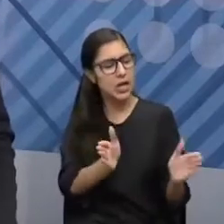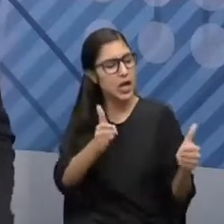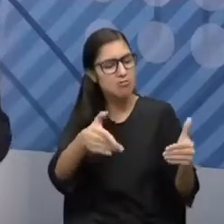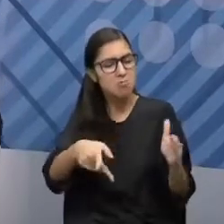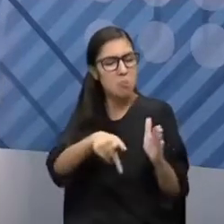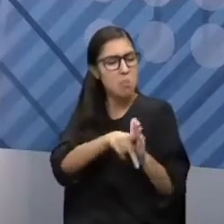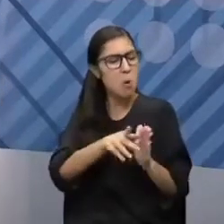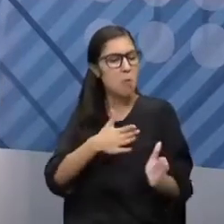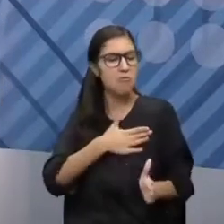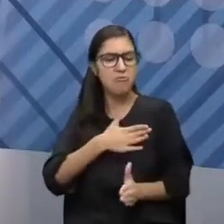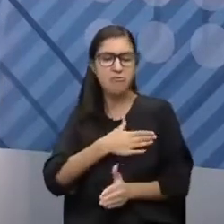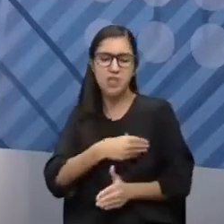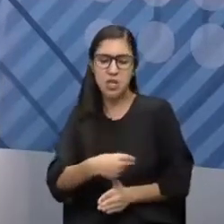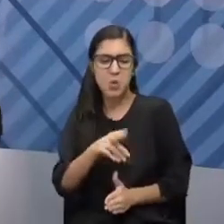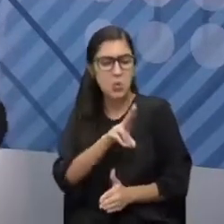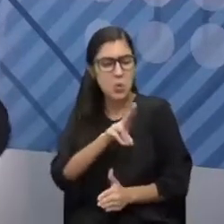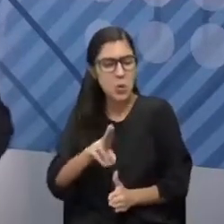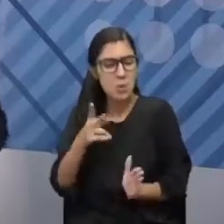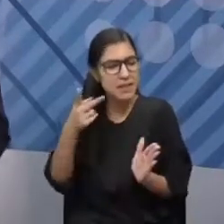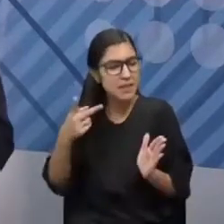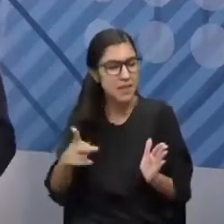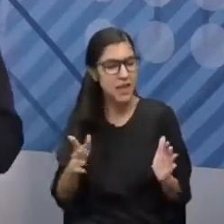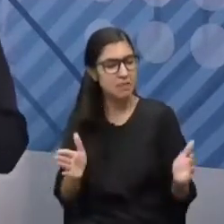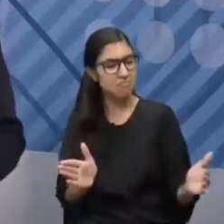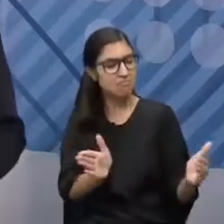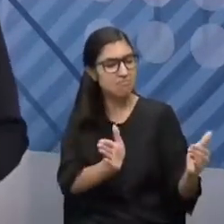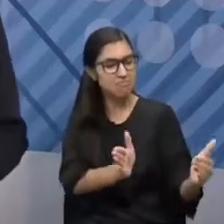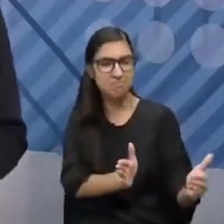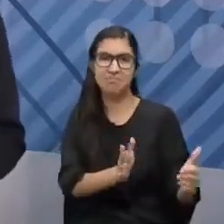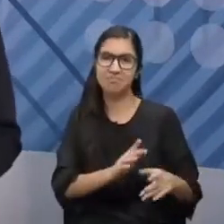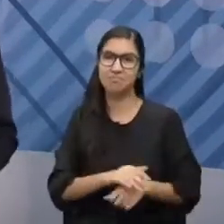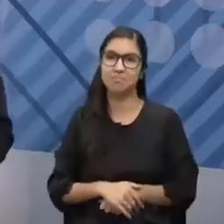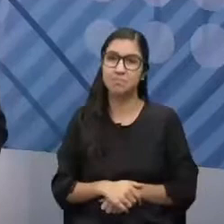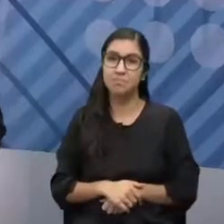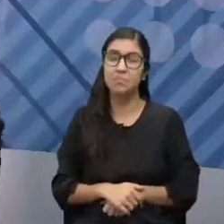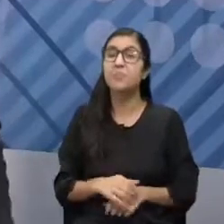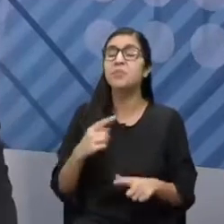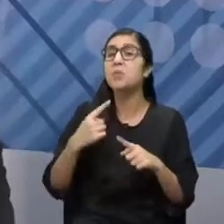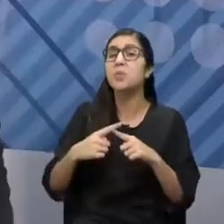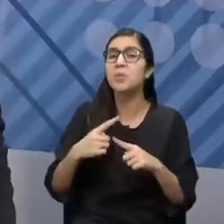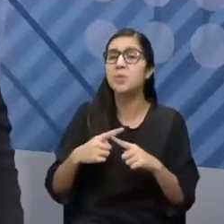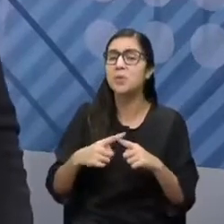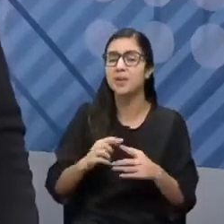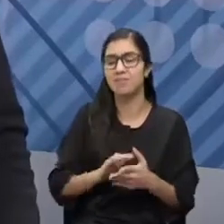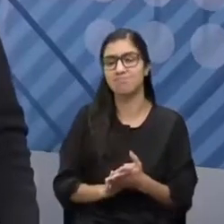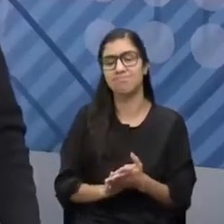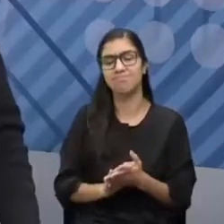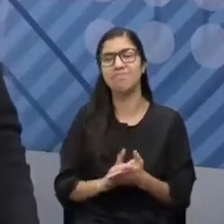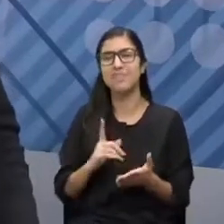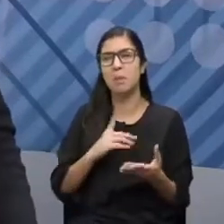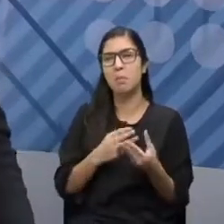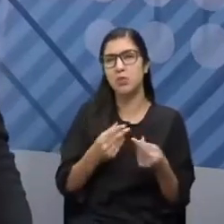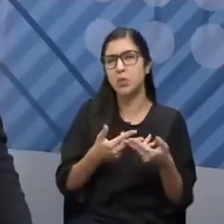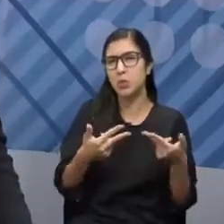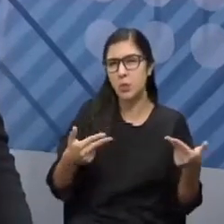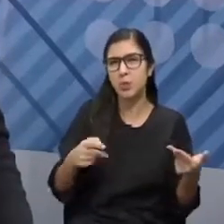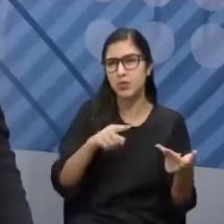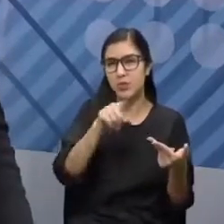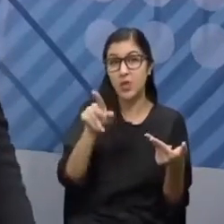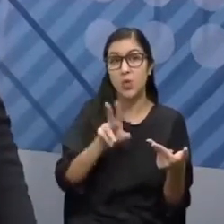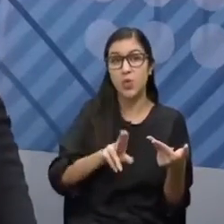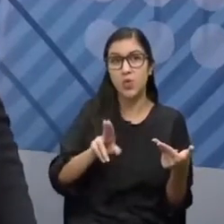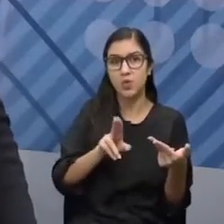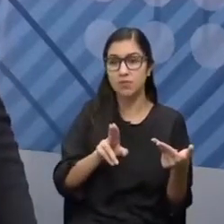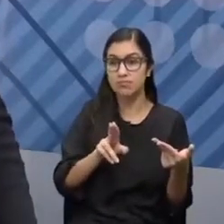personalizada com o nome utilizado para atendimento do bebê dela. E até porque muitas coisas vocês vão utilizar